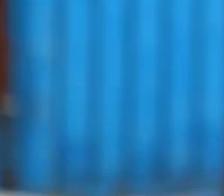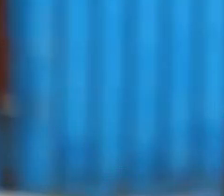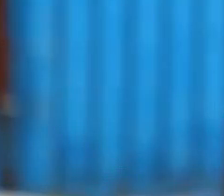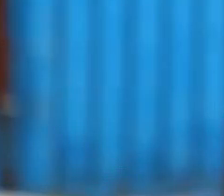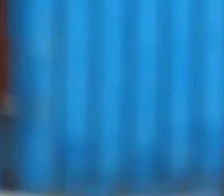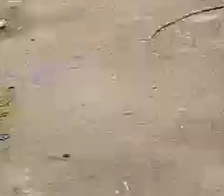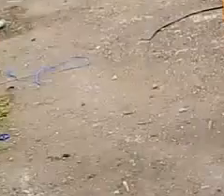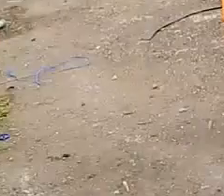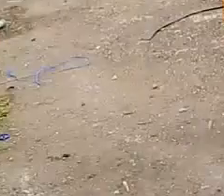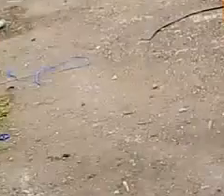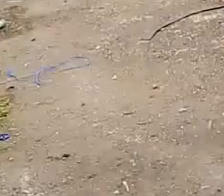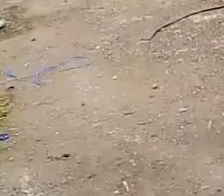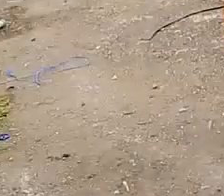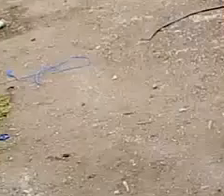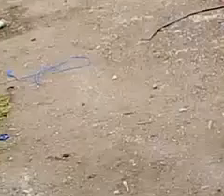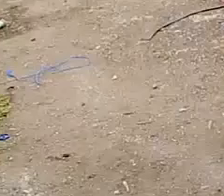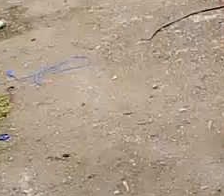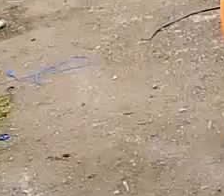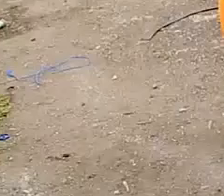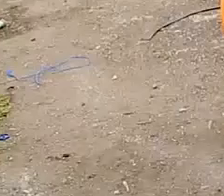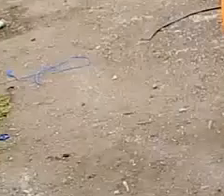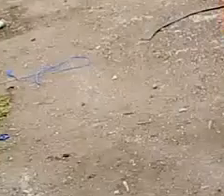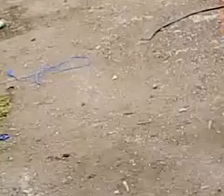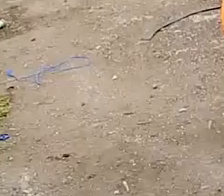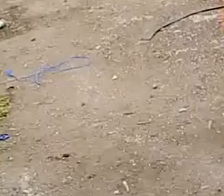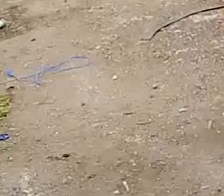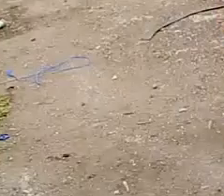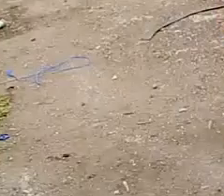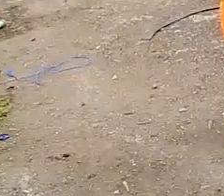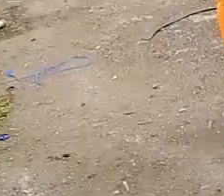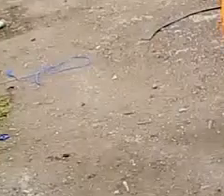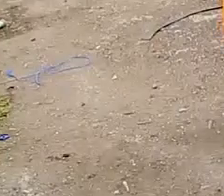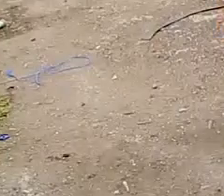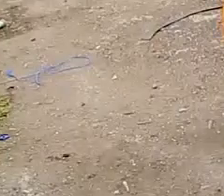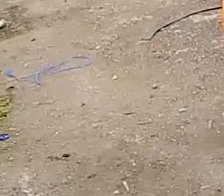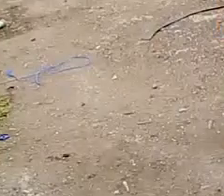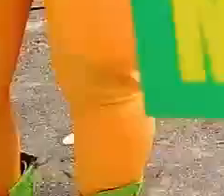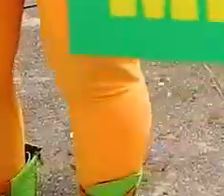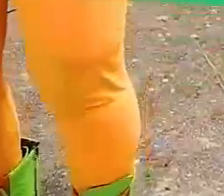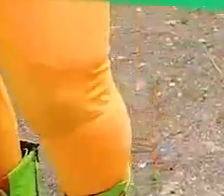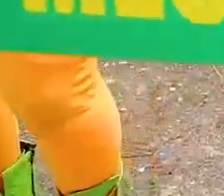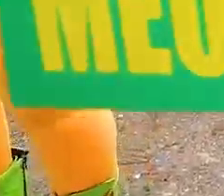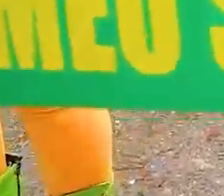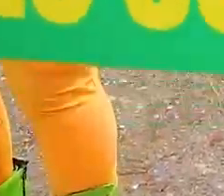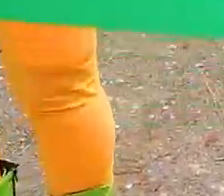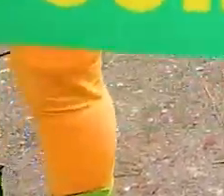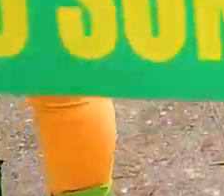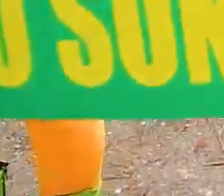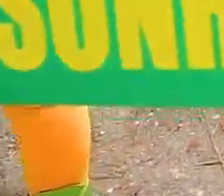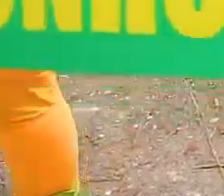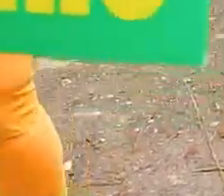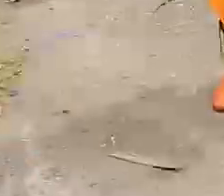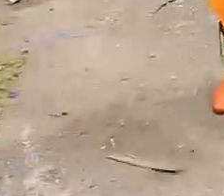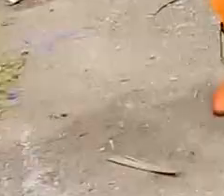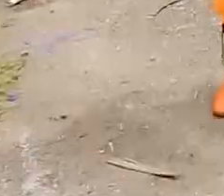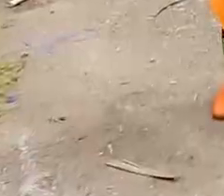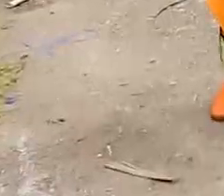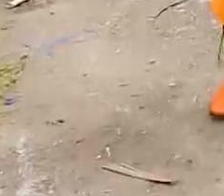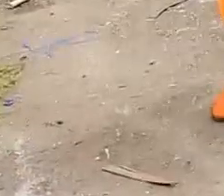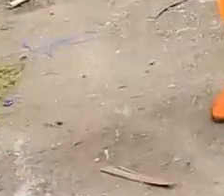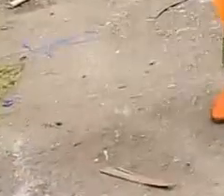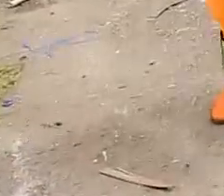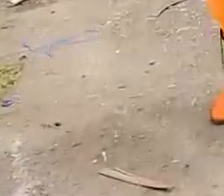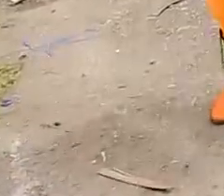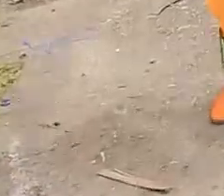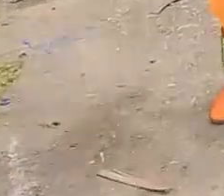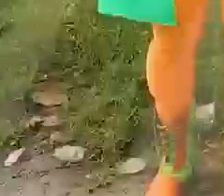esses R$5.000. Eu trabalho aqui no ferro velho há mais de 4 anos, esse dinheiro vai me ajudar muito. Esse prêmio chegou na hora ótima. Assim como